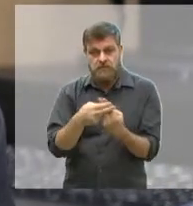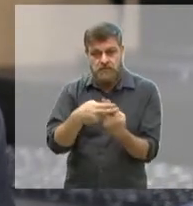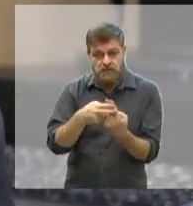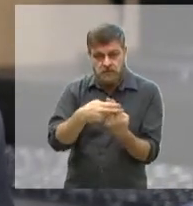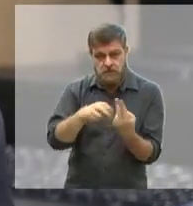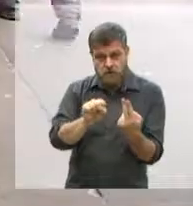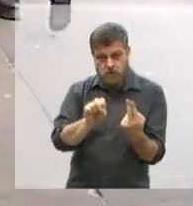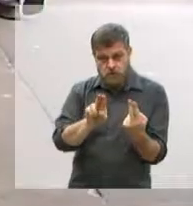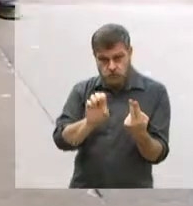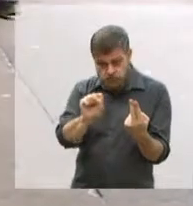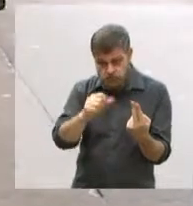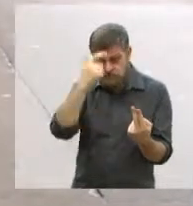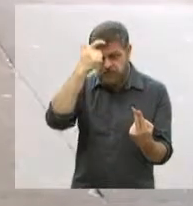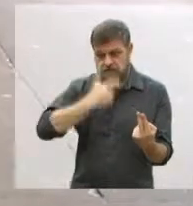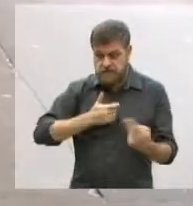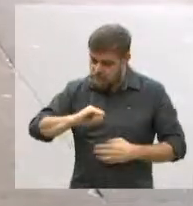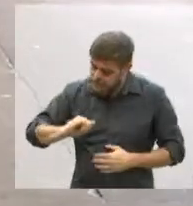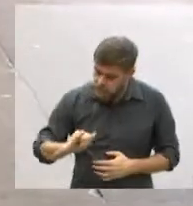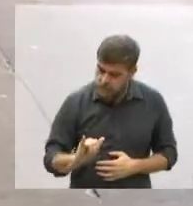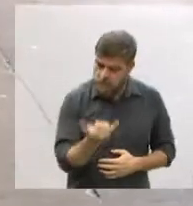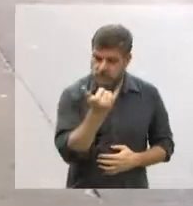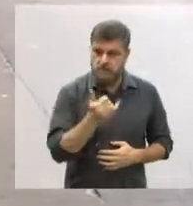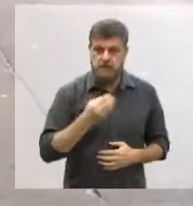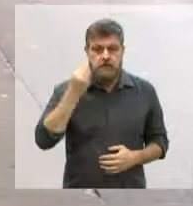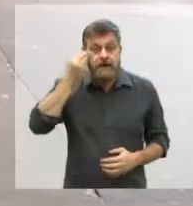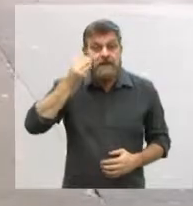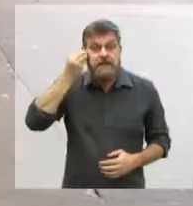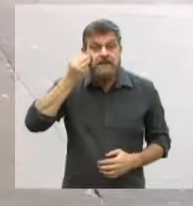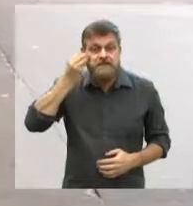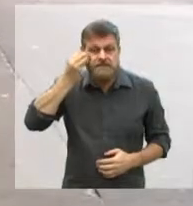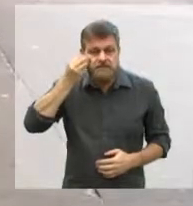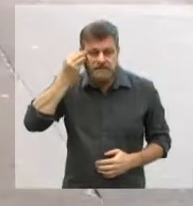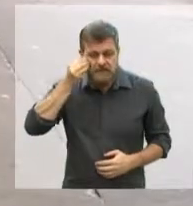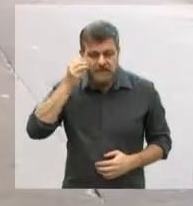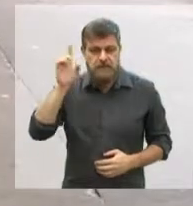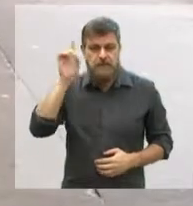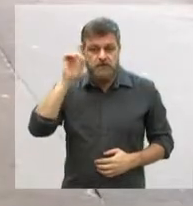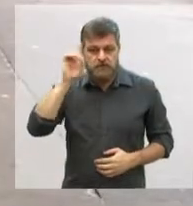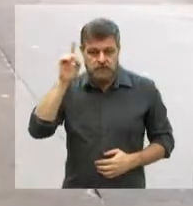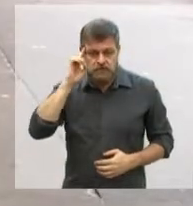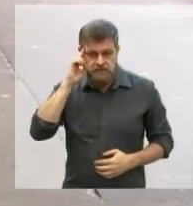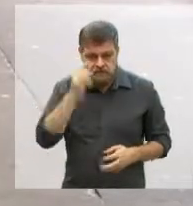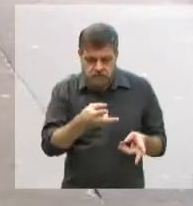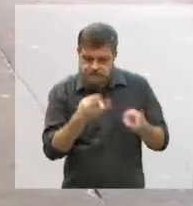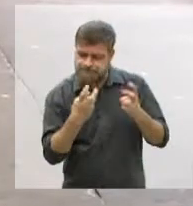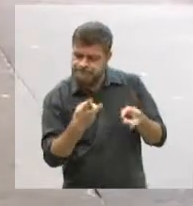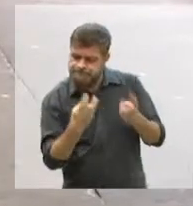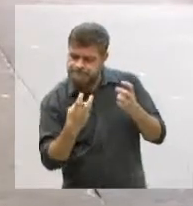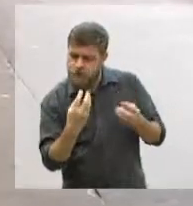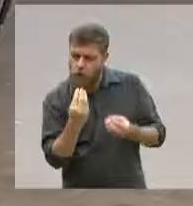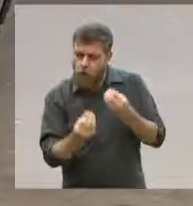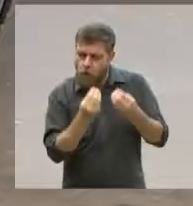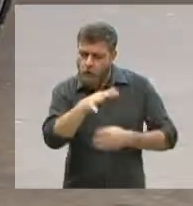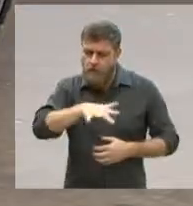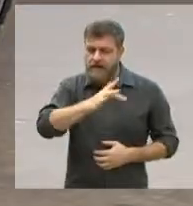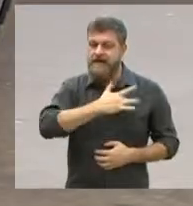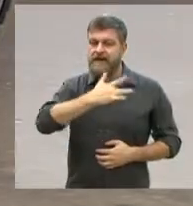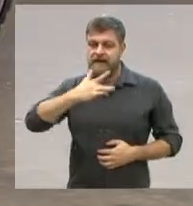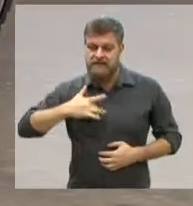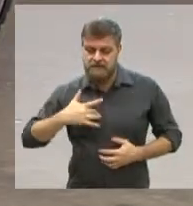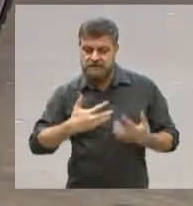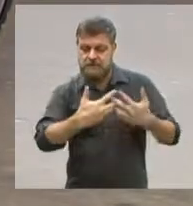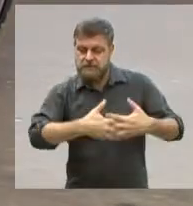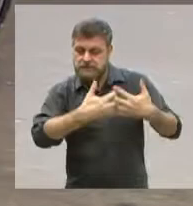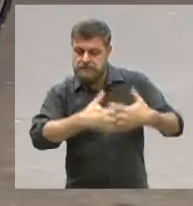me propicia a oportunidade de vivenciar o cotidiano do SUS Campinas, de entender o que